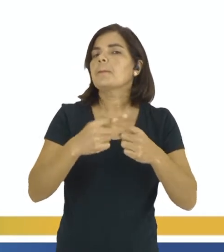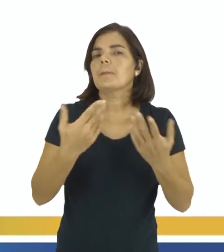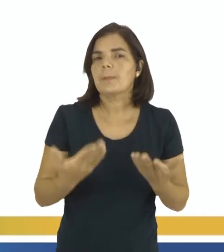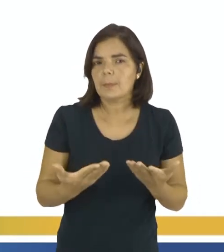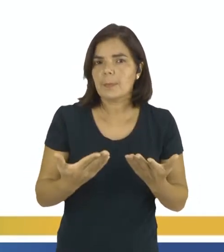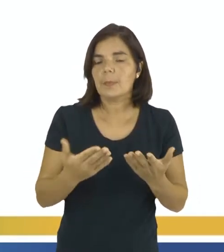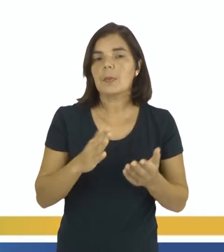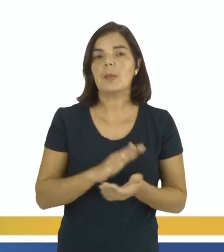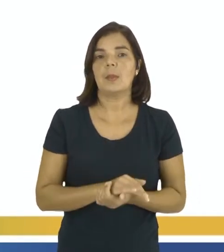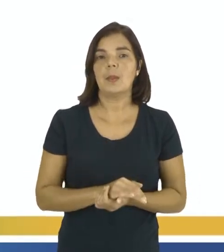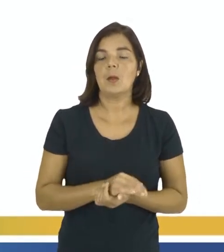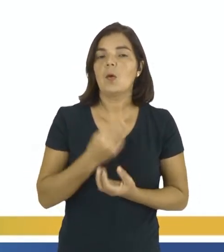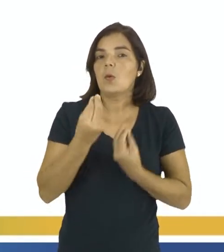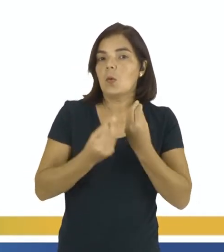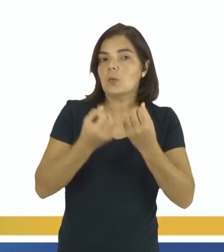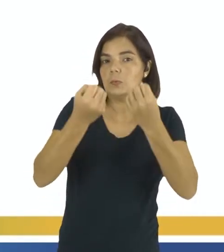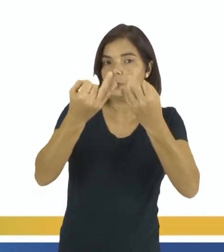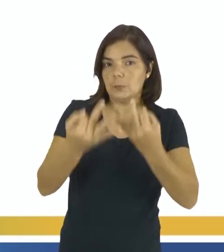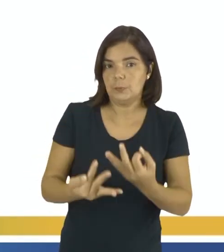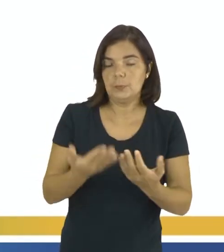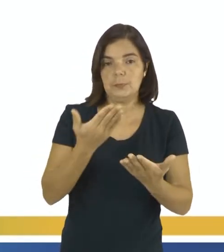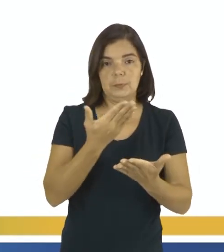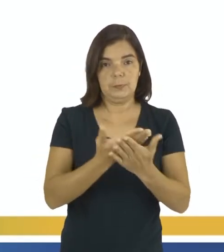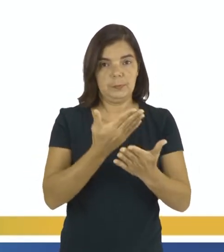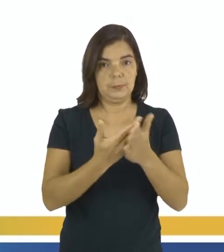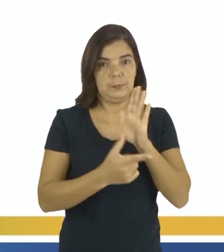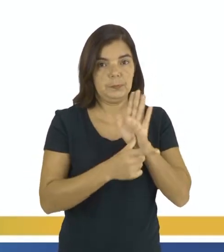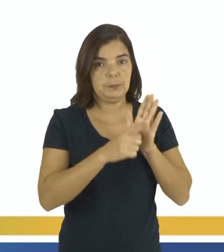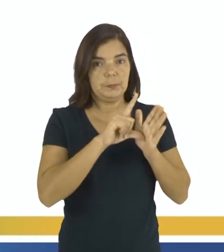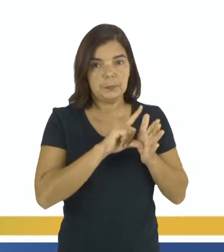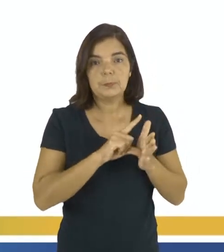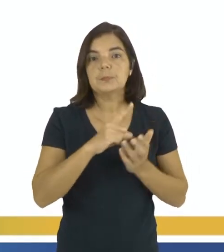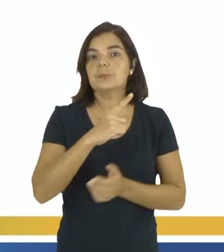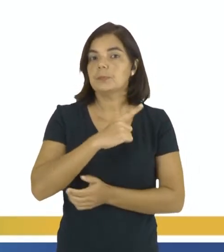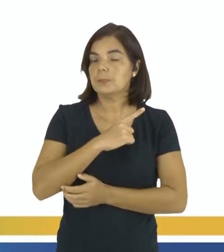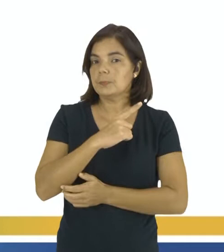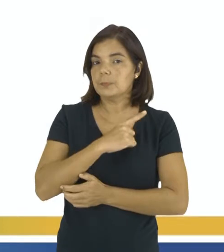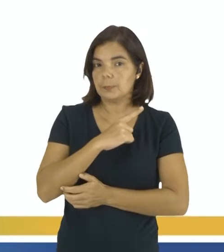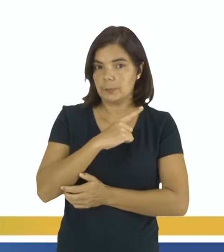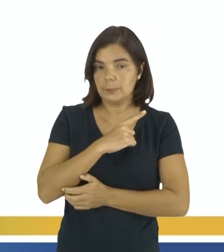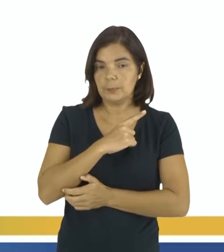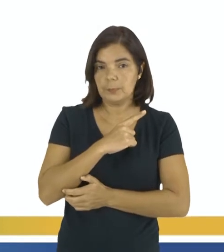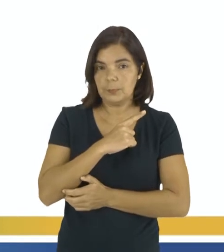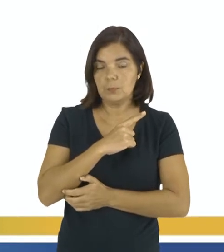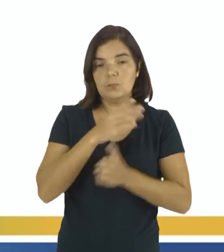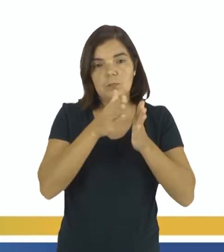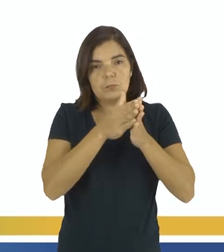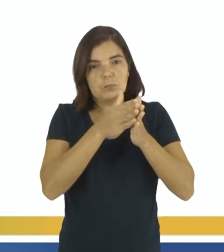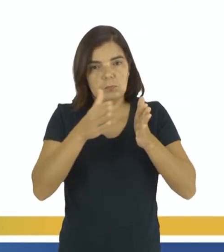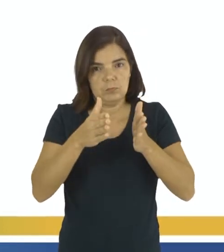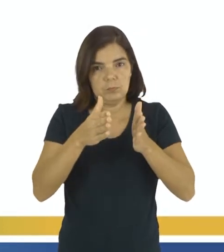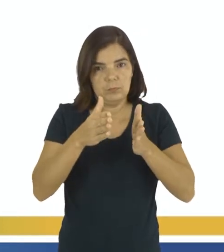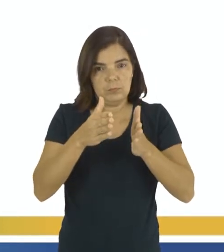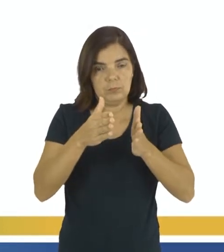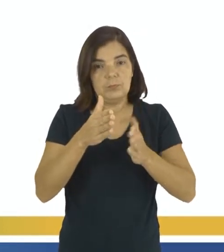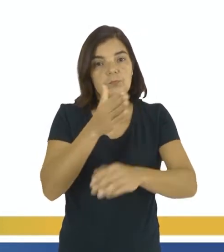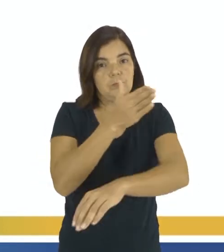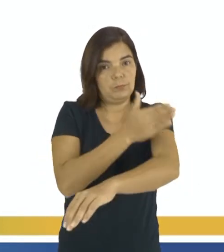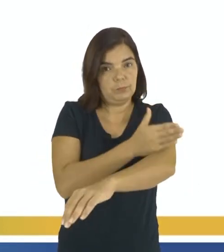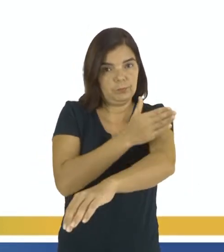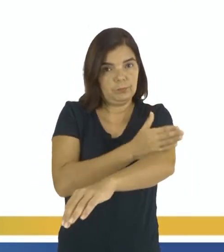Baixa Idade Média, como nós falávamos nas aulas anteriores, nós temos o quê? Nós temos um período da Idade Média.